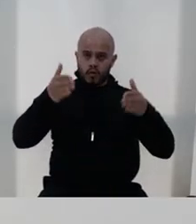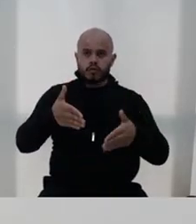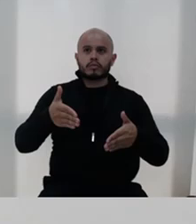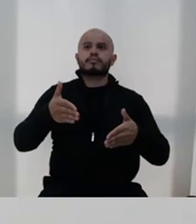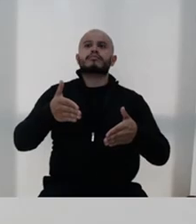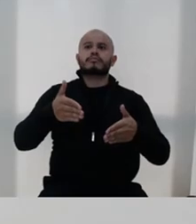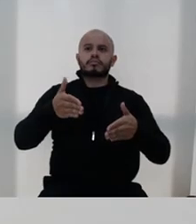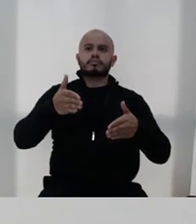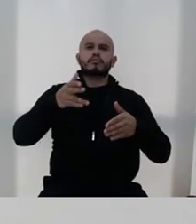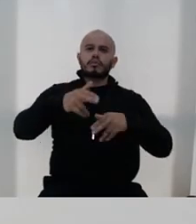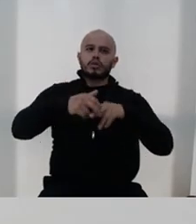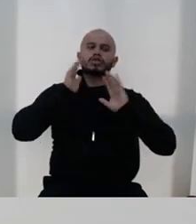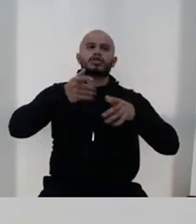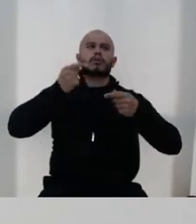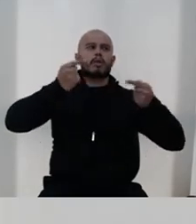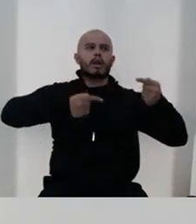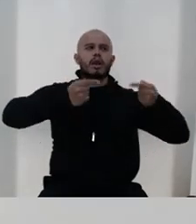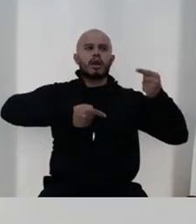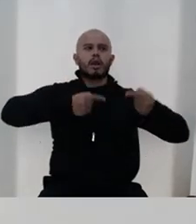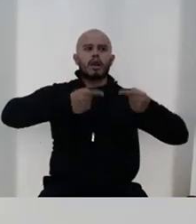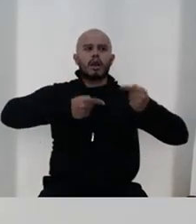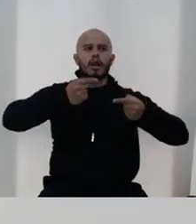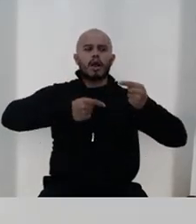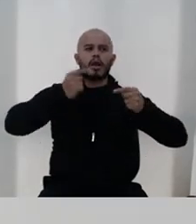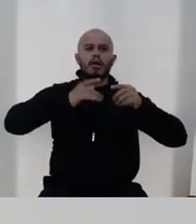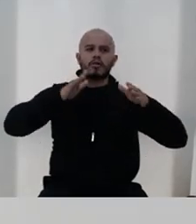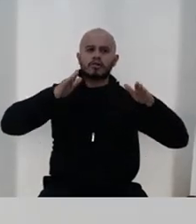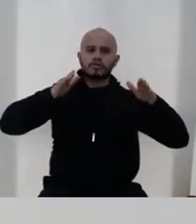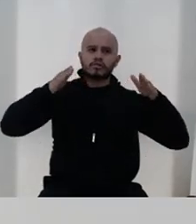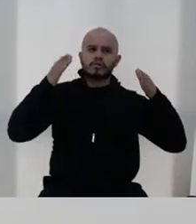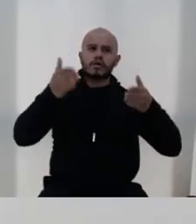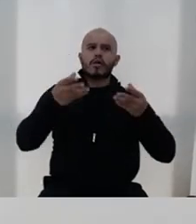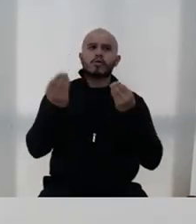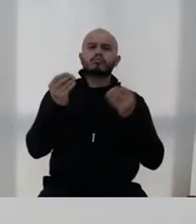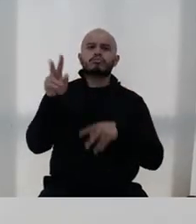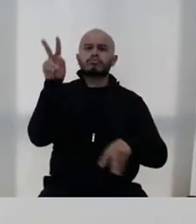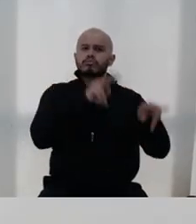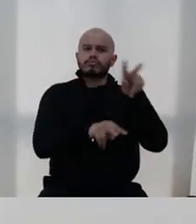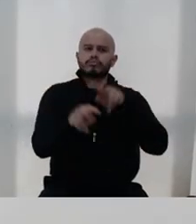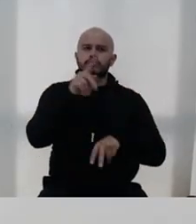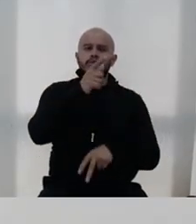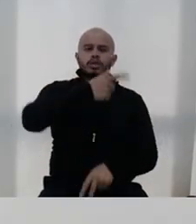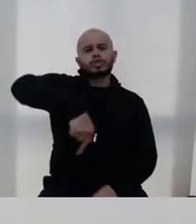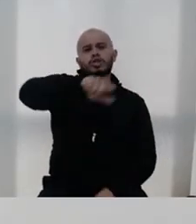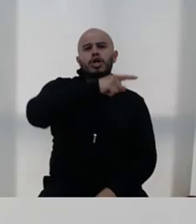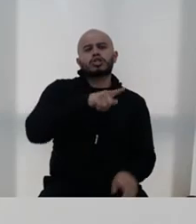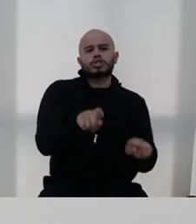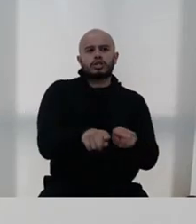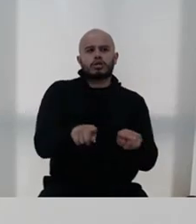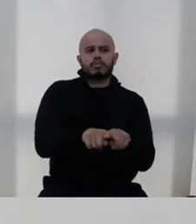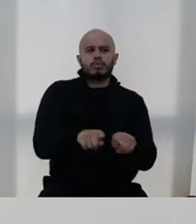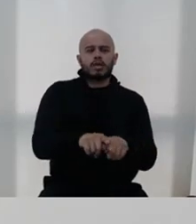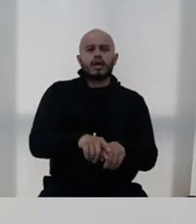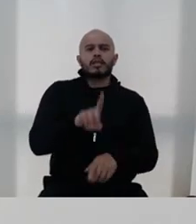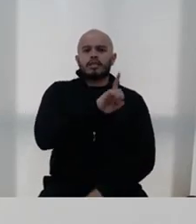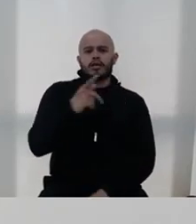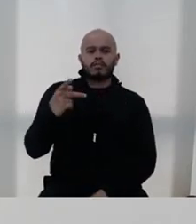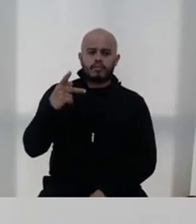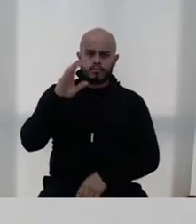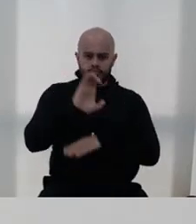discussão bastante interessante, tanto trazendo a Defensoria Pública da União a sua perspectiva e nós, da Defensoria Pública do Estado, também.